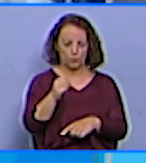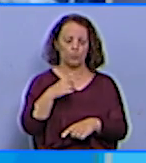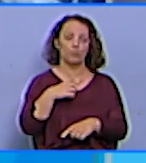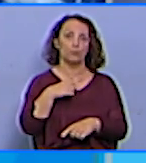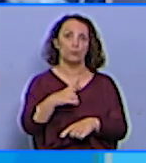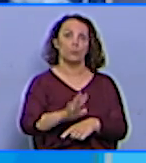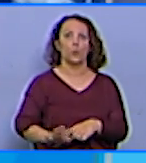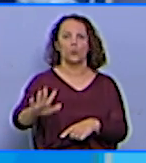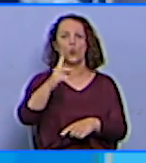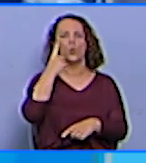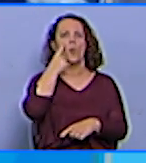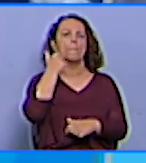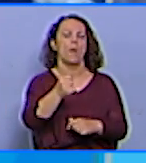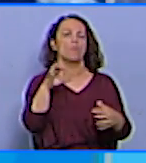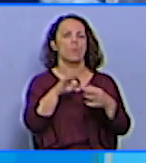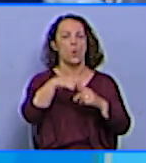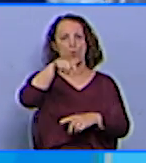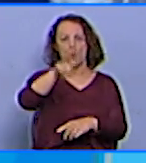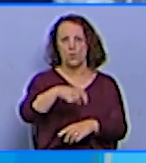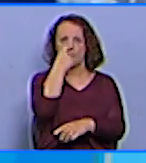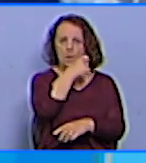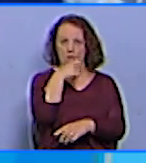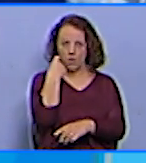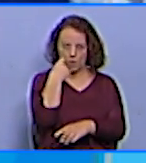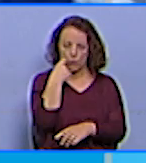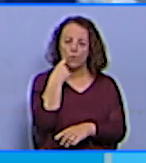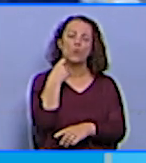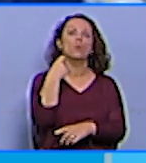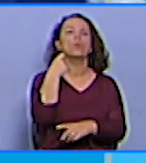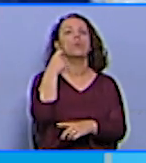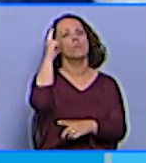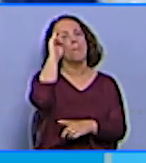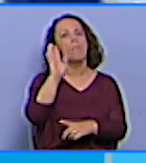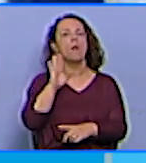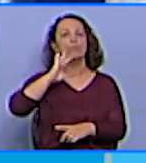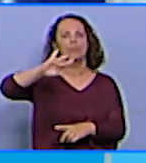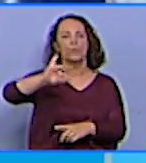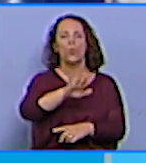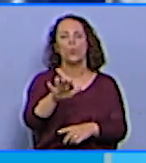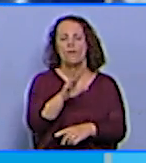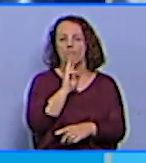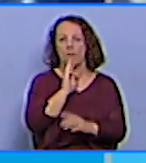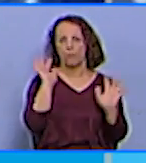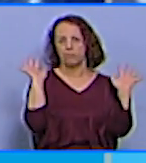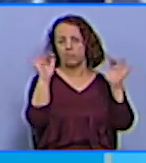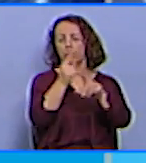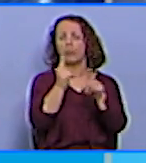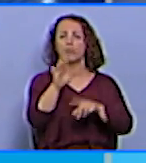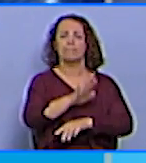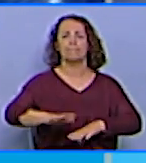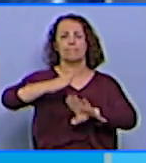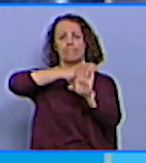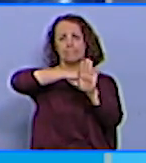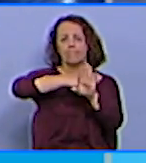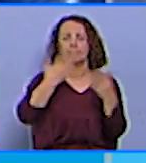o dia 1 de maio, com o destino a Fátima. Também é o local mais central,